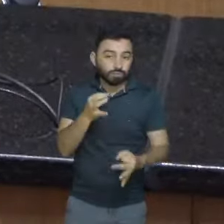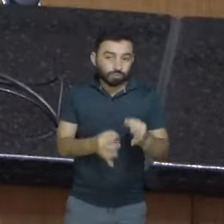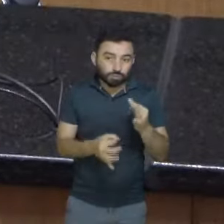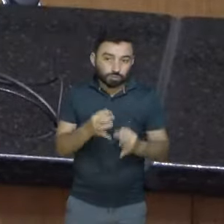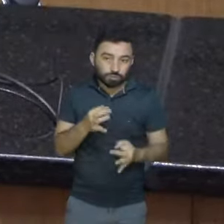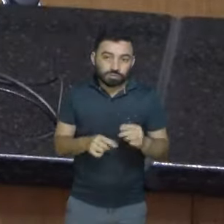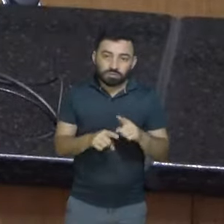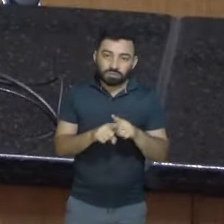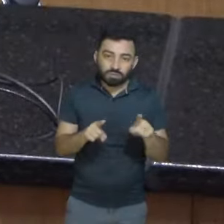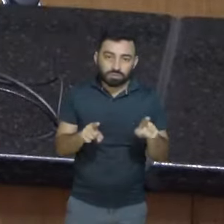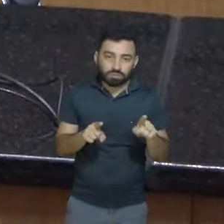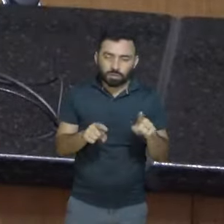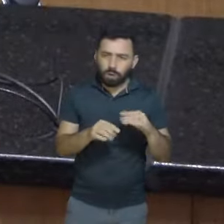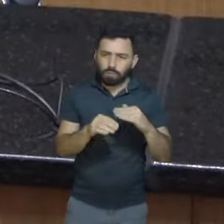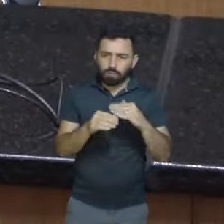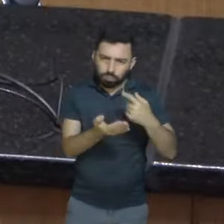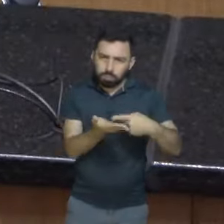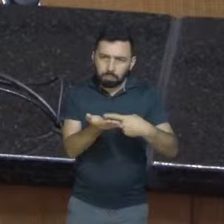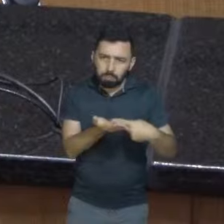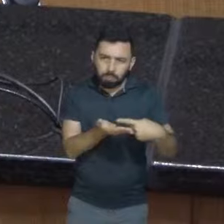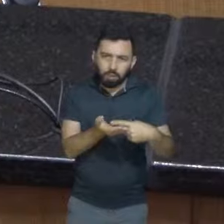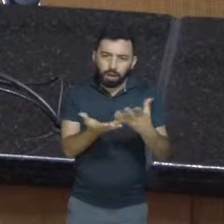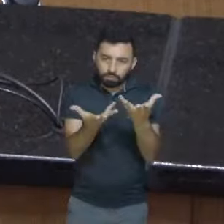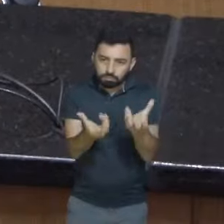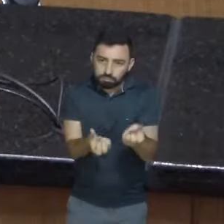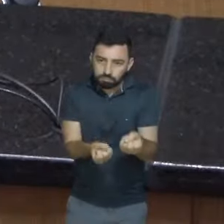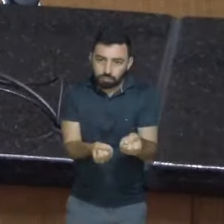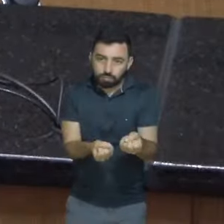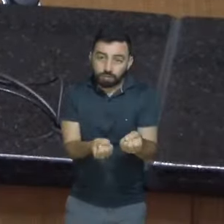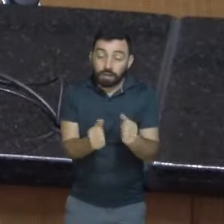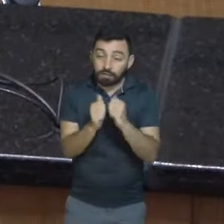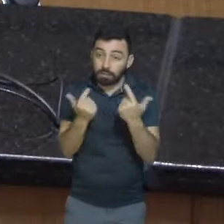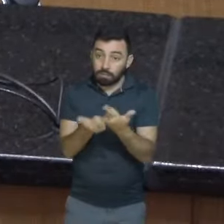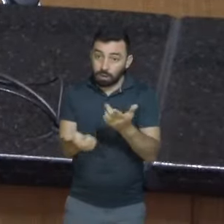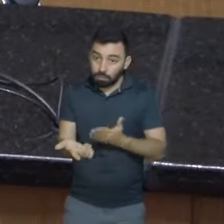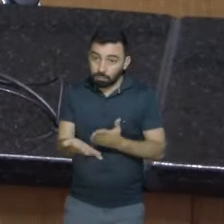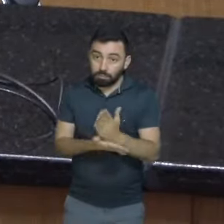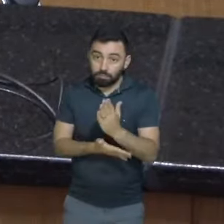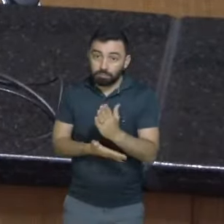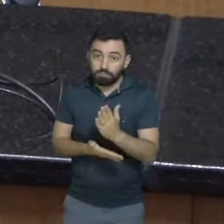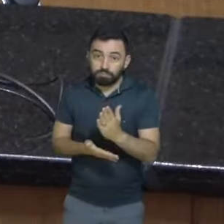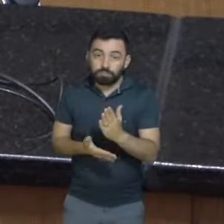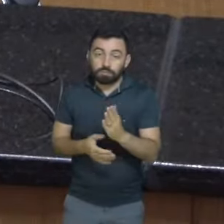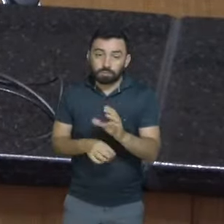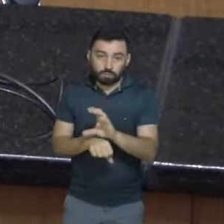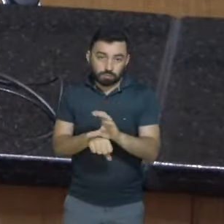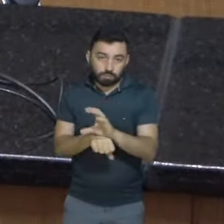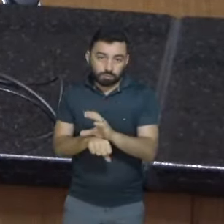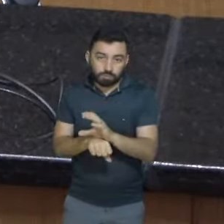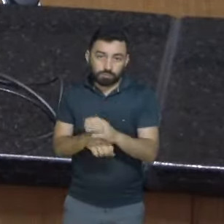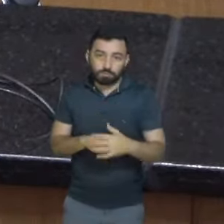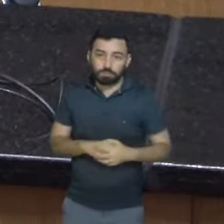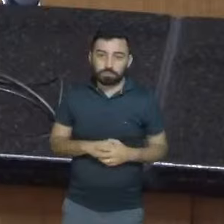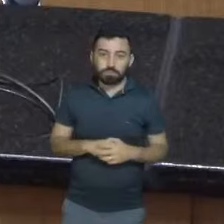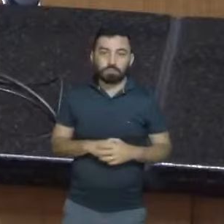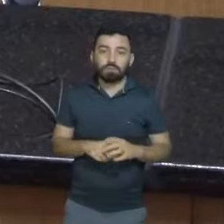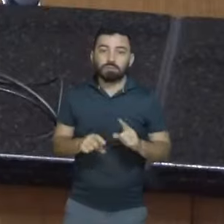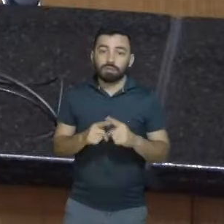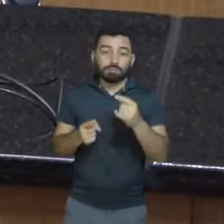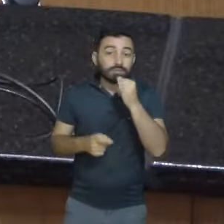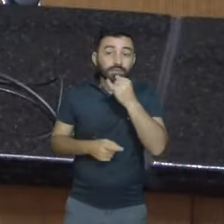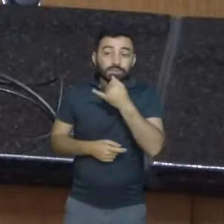por unanimidade, validou a proposta que a Assembleia aprovou, inclusive a Constituição, não só o regulamento, né? Mas, infelizmente,